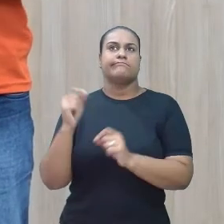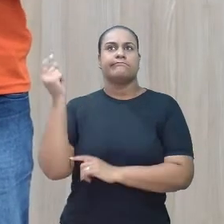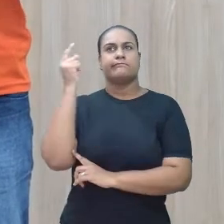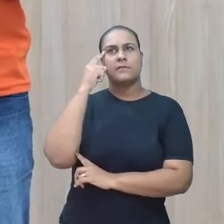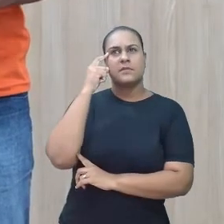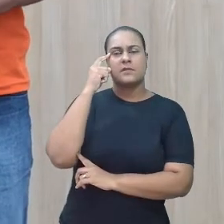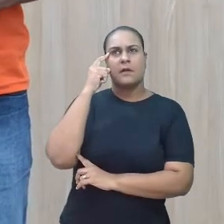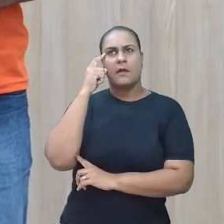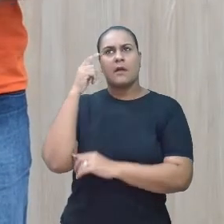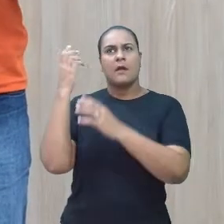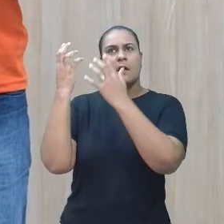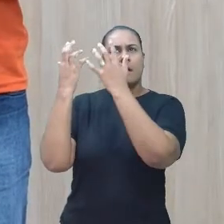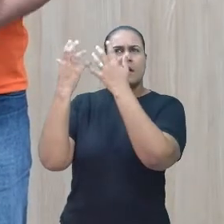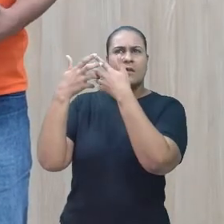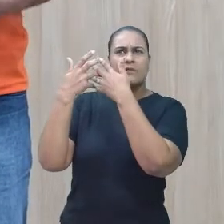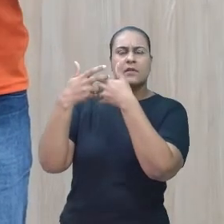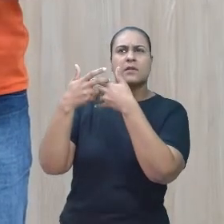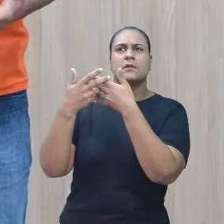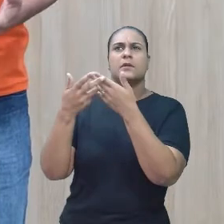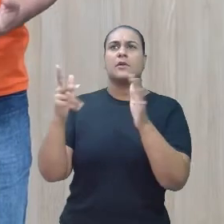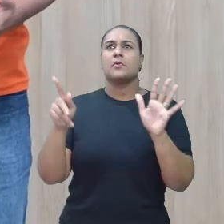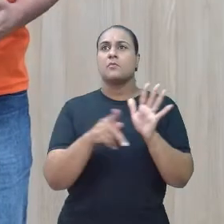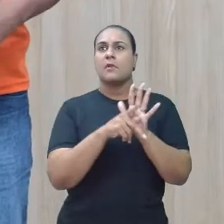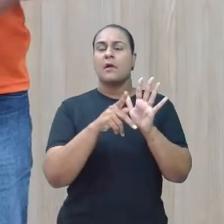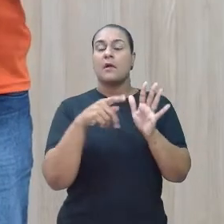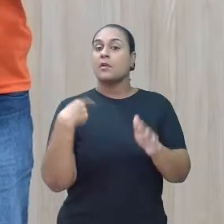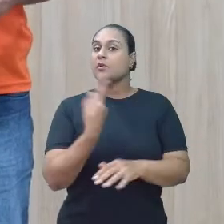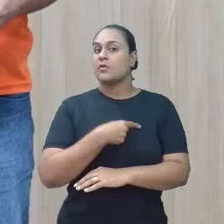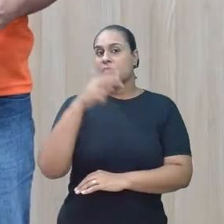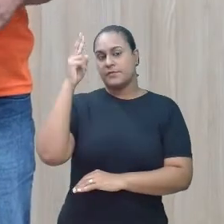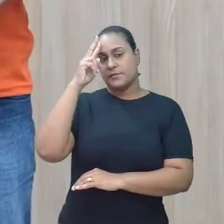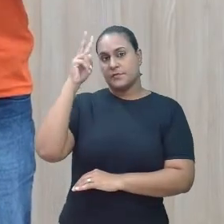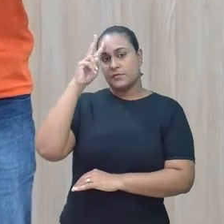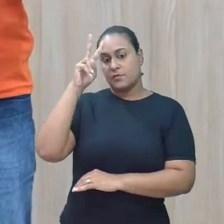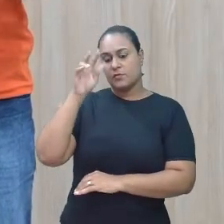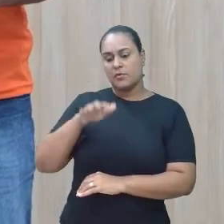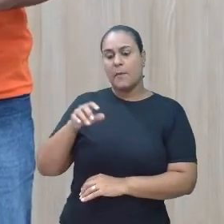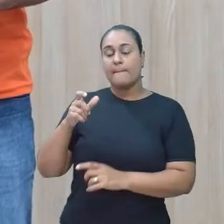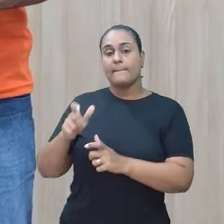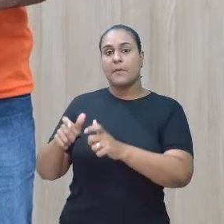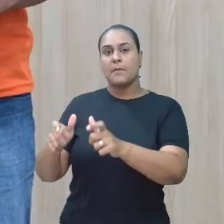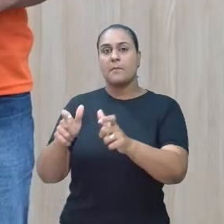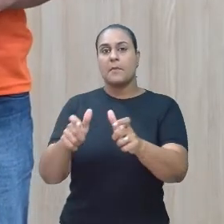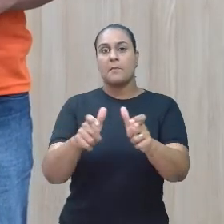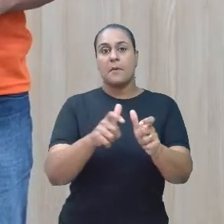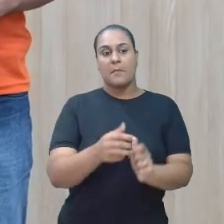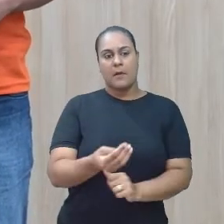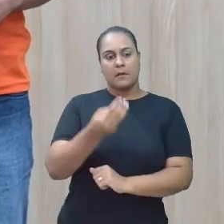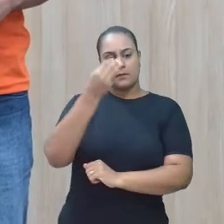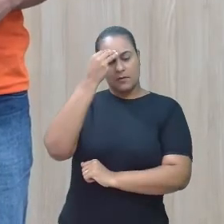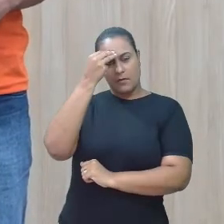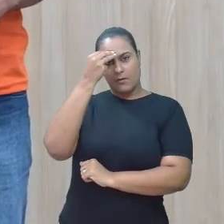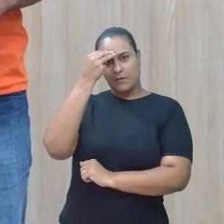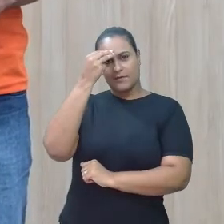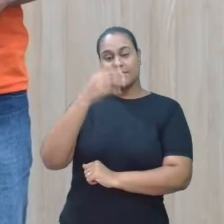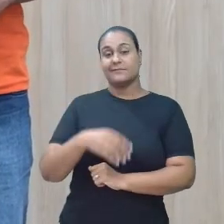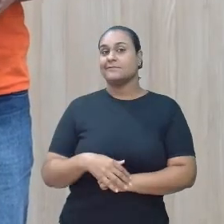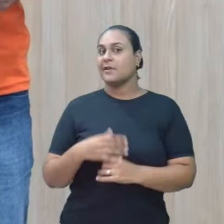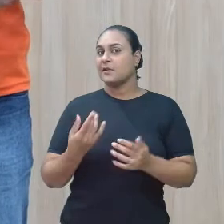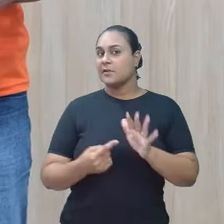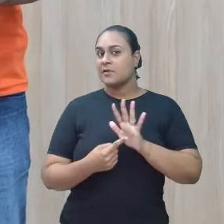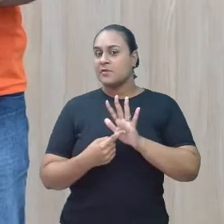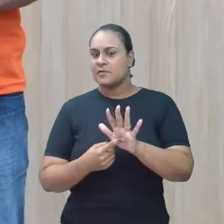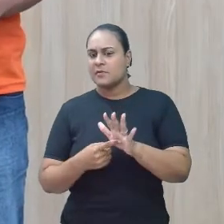pensar mais sobre o nosso patrimônio, sobre a nossa história, os nossos lugares de memória, que é aquilo que a gente enfatiza, são